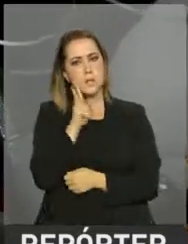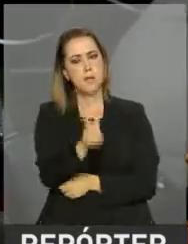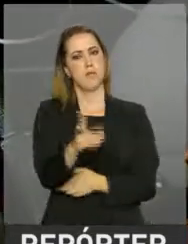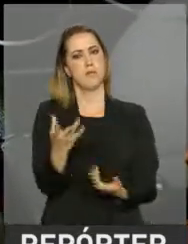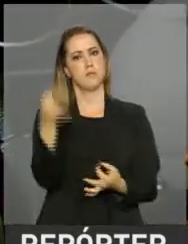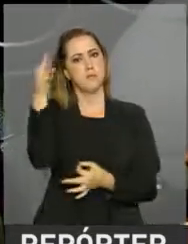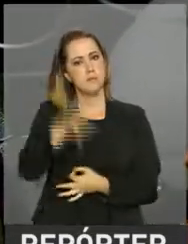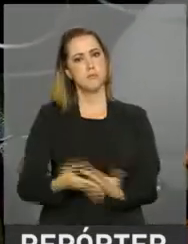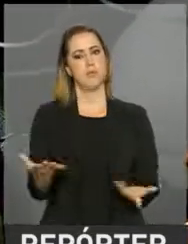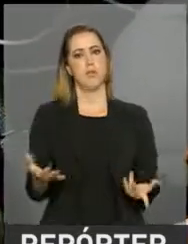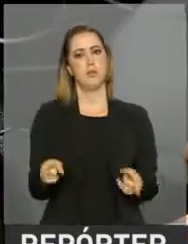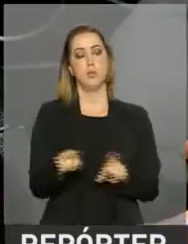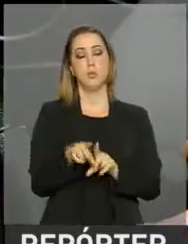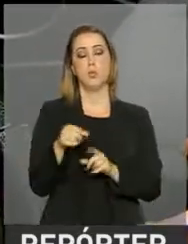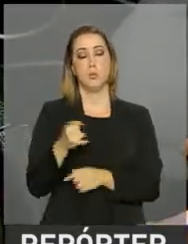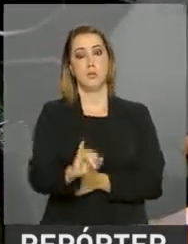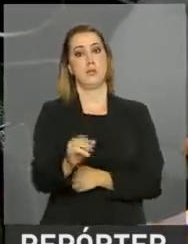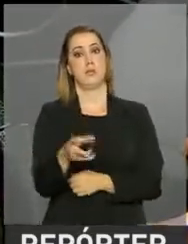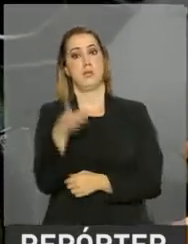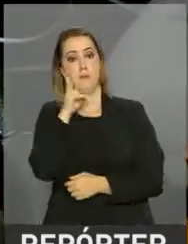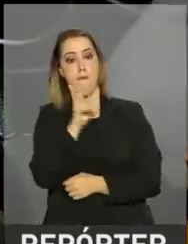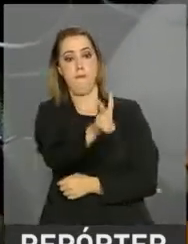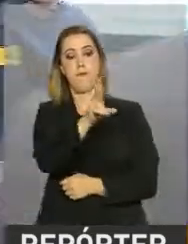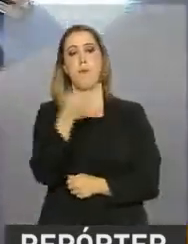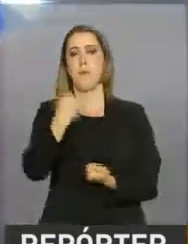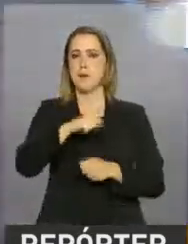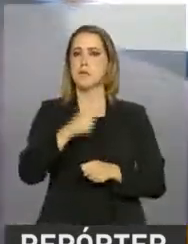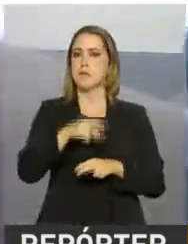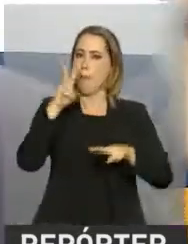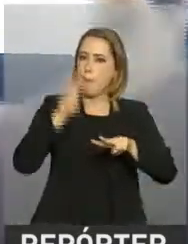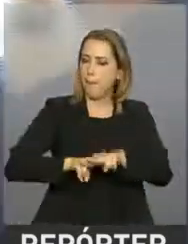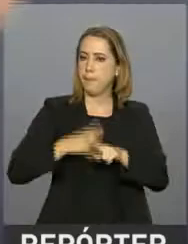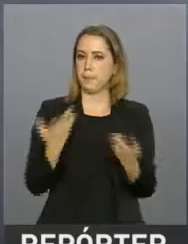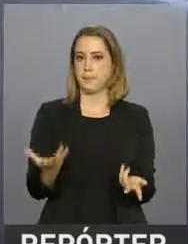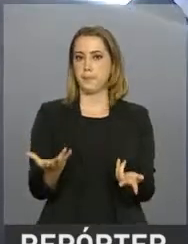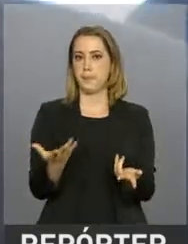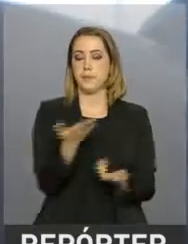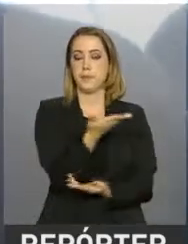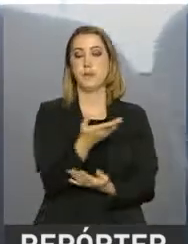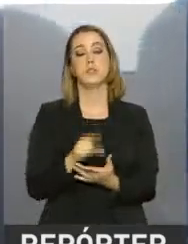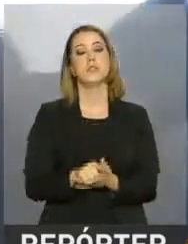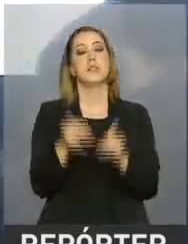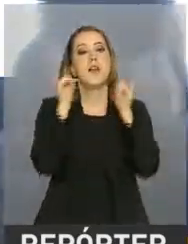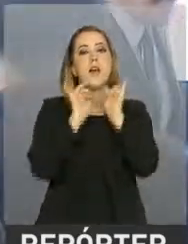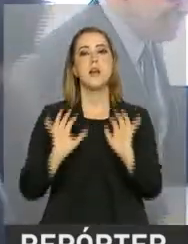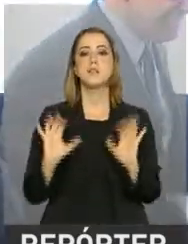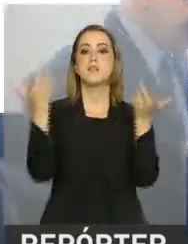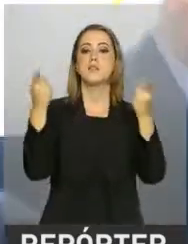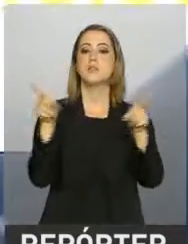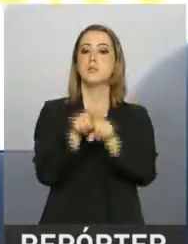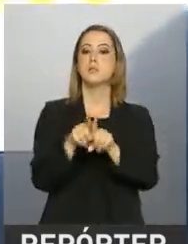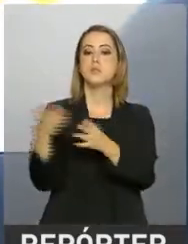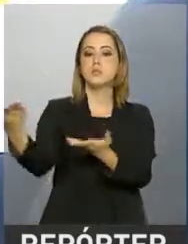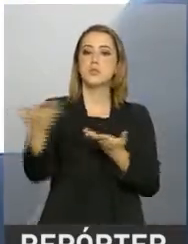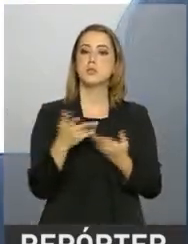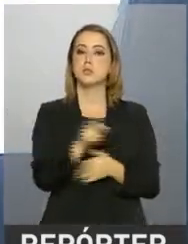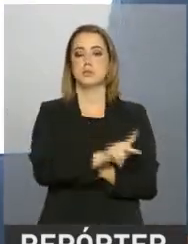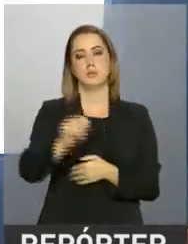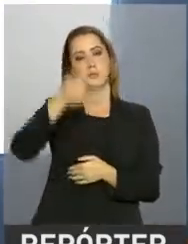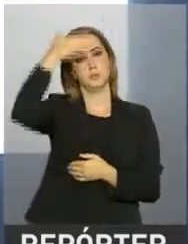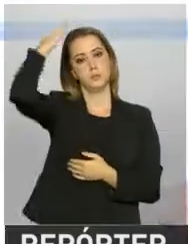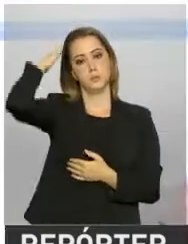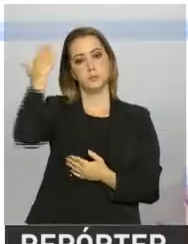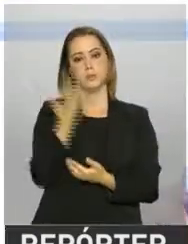pegar mesmo. E se pegar, tem que penalizar. A cerimônia de lançamento da campanha contou com a presença do presidente